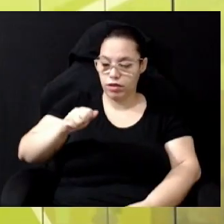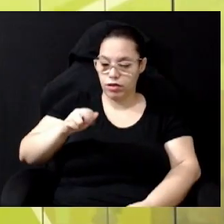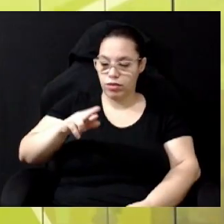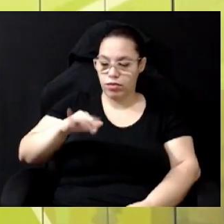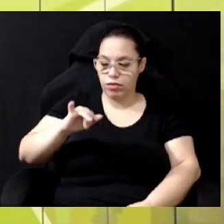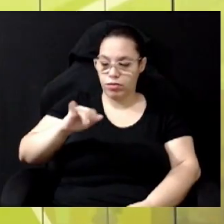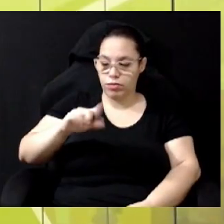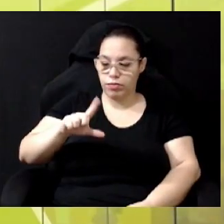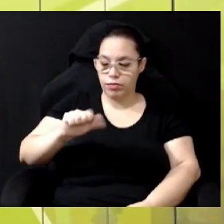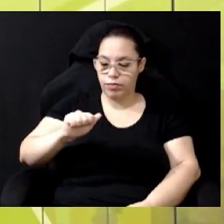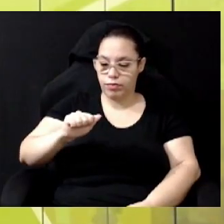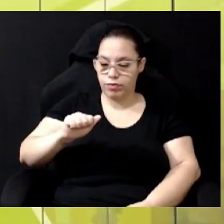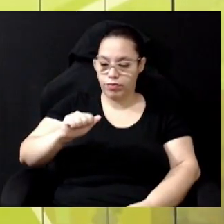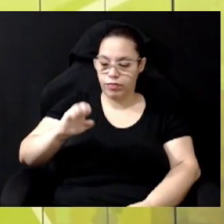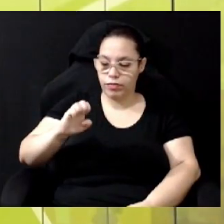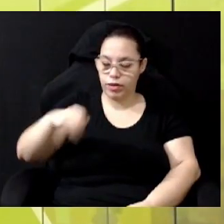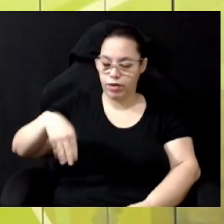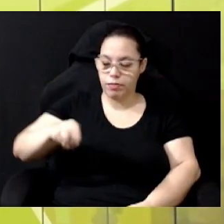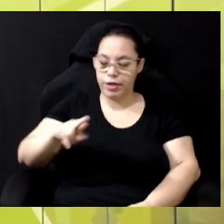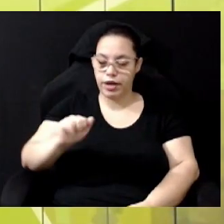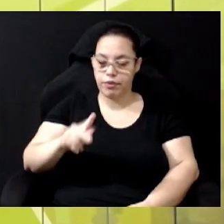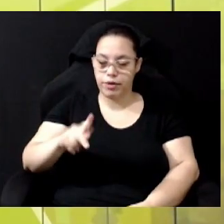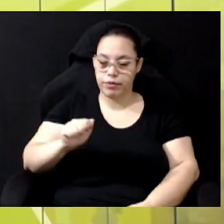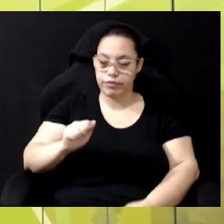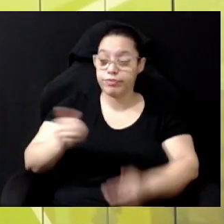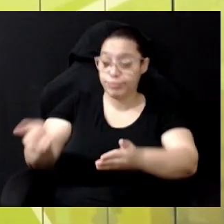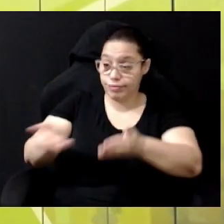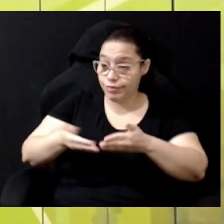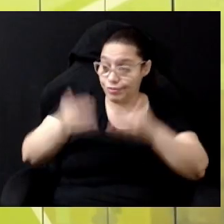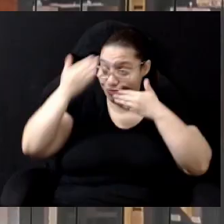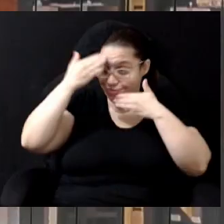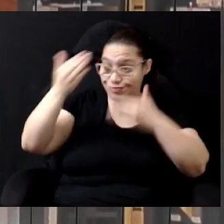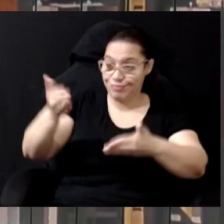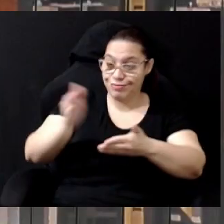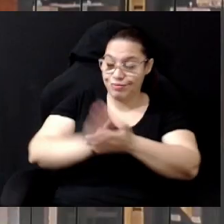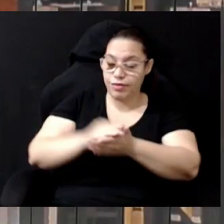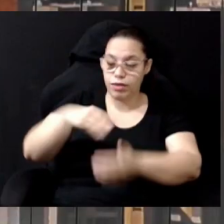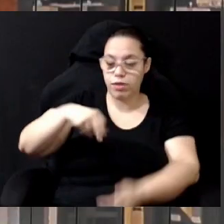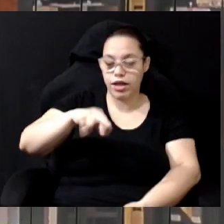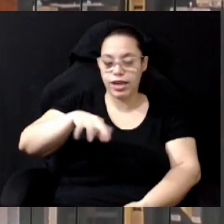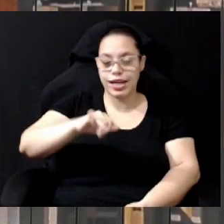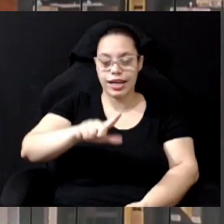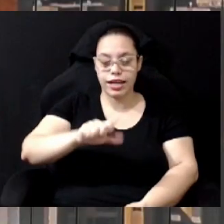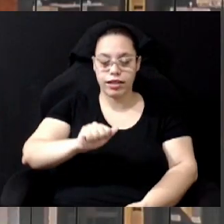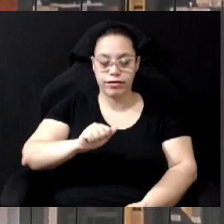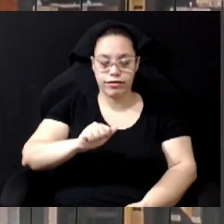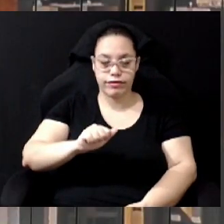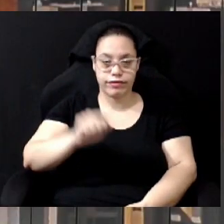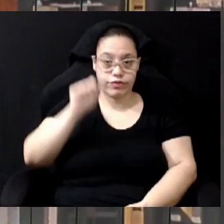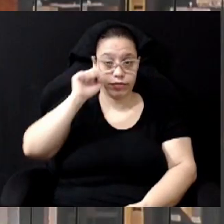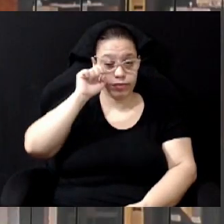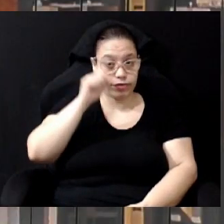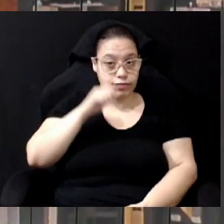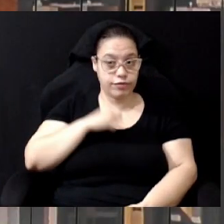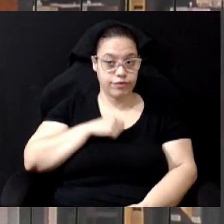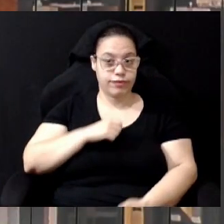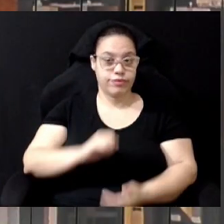que é pesquisadora da Embrapa Meio Ambiente e já está aqui com a gente. Muito obrigada, Marília, pela sua participação aqui com a gente.